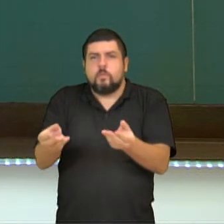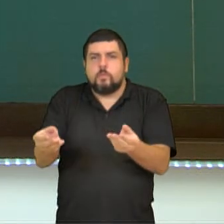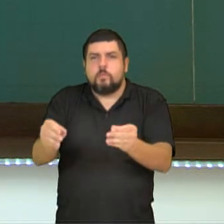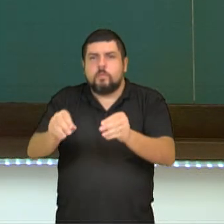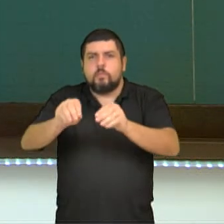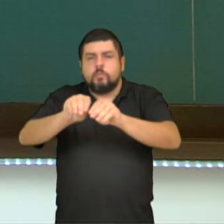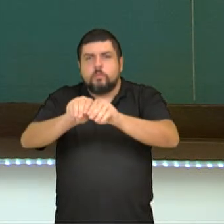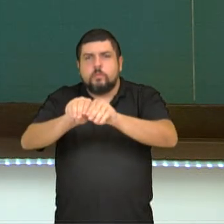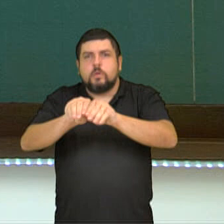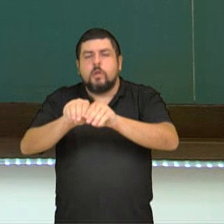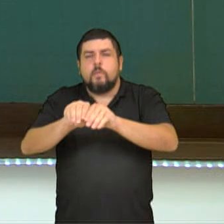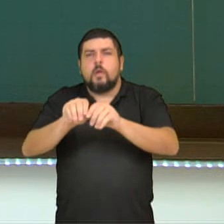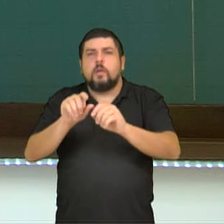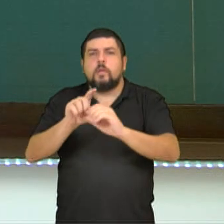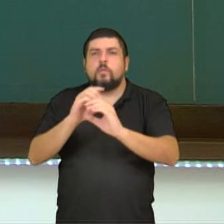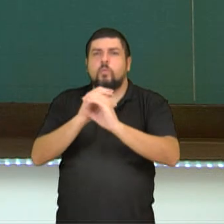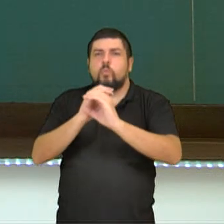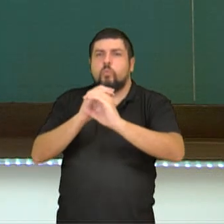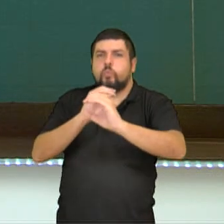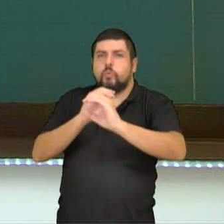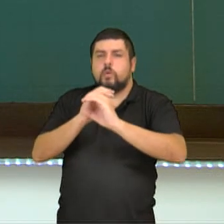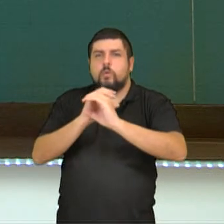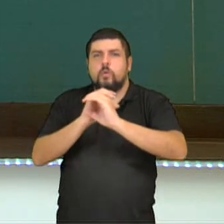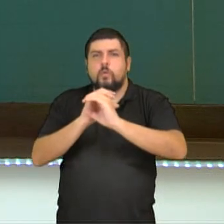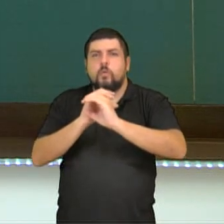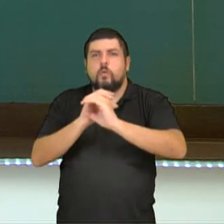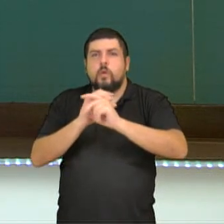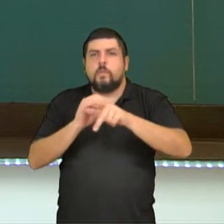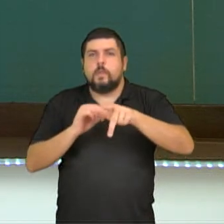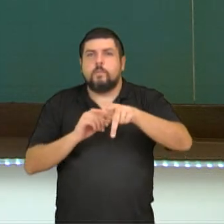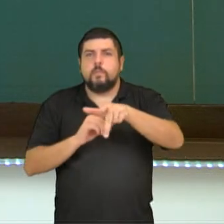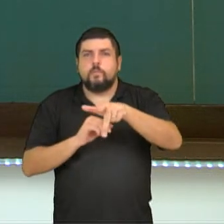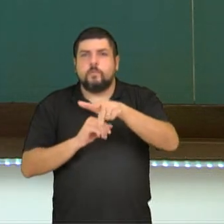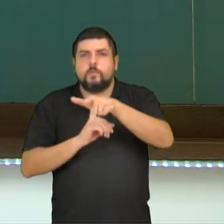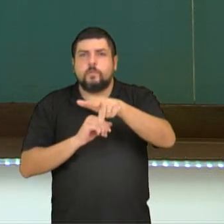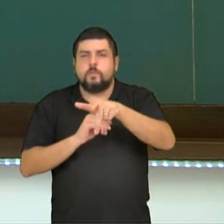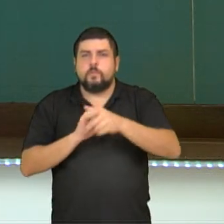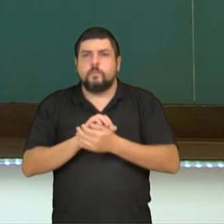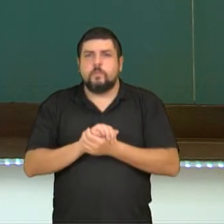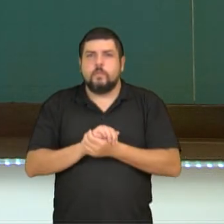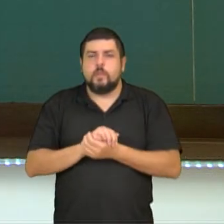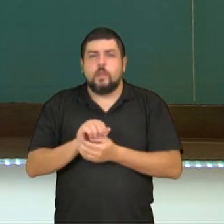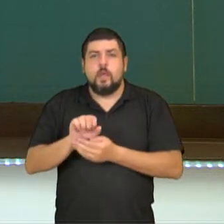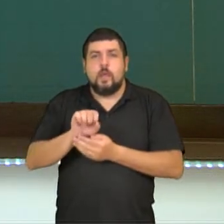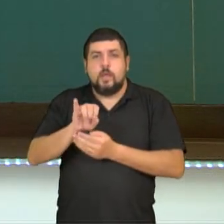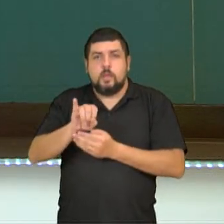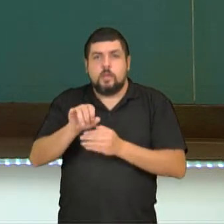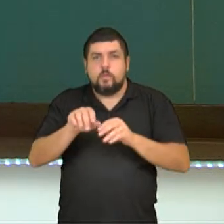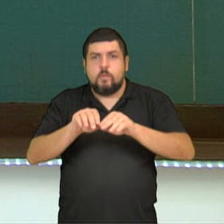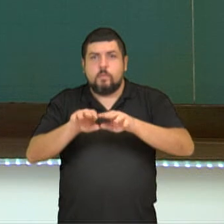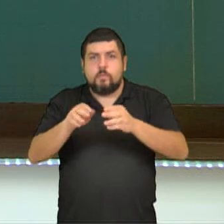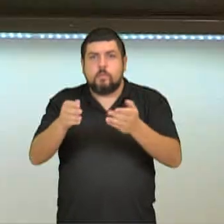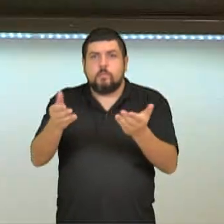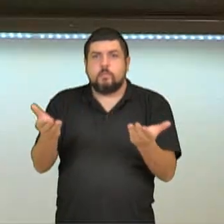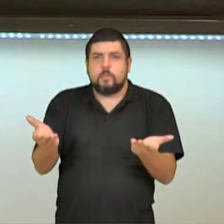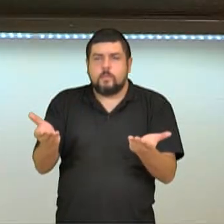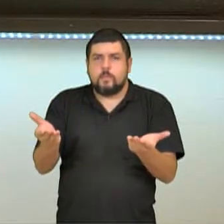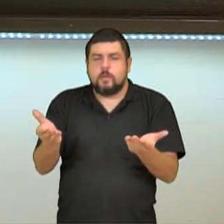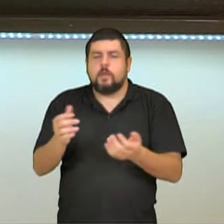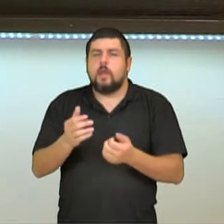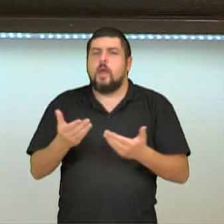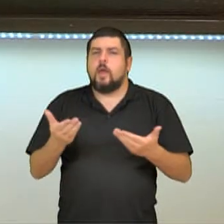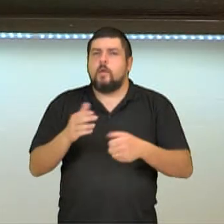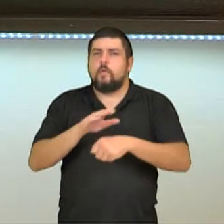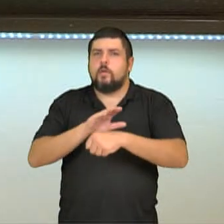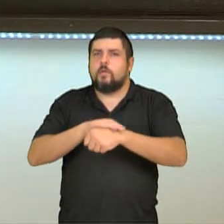geométrico, certo? Porque eu vou ter em três dimensões. Mas se eu deixar ele aberto, eu tenho o quê? A planificação desse sólido. Então a professora vai dar